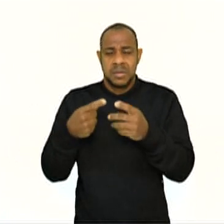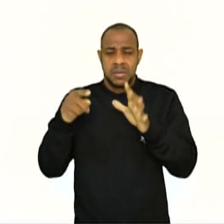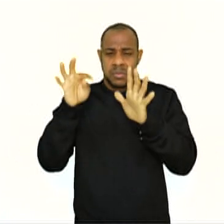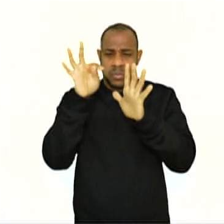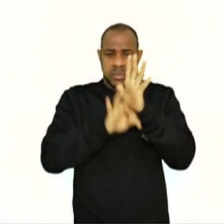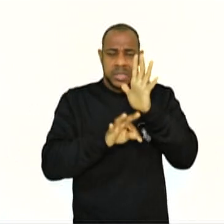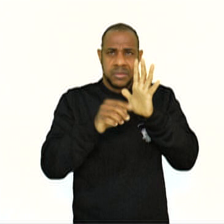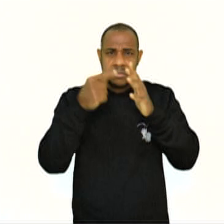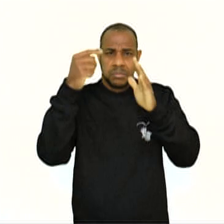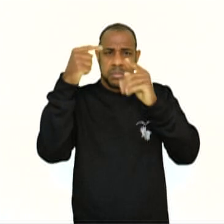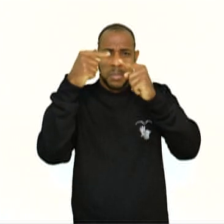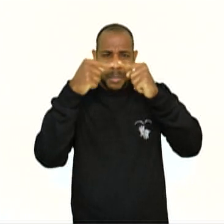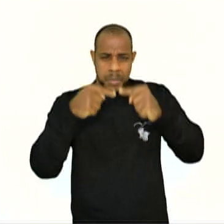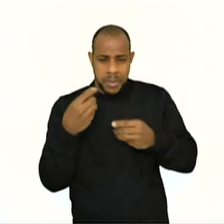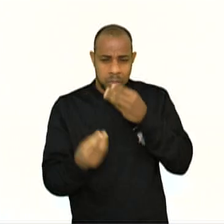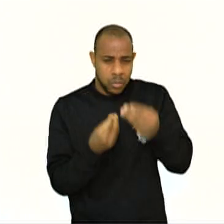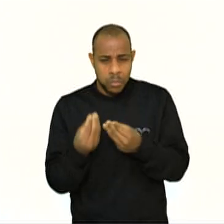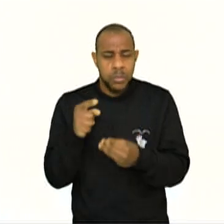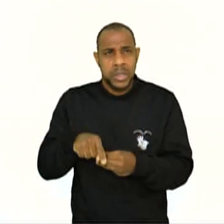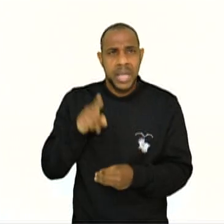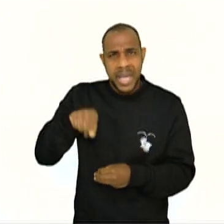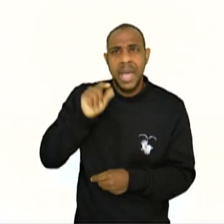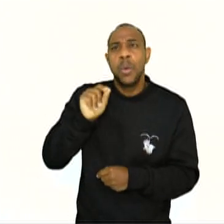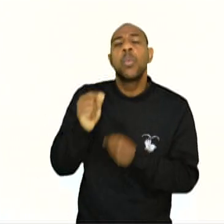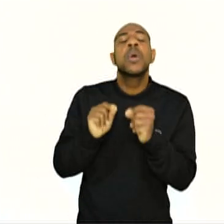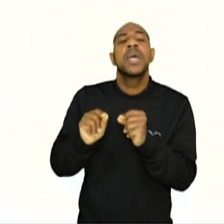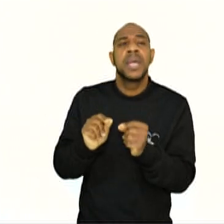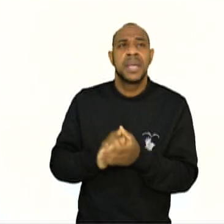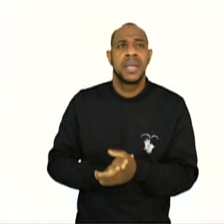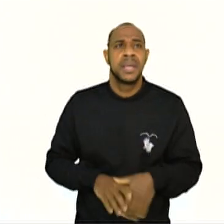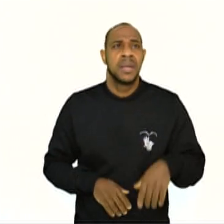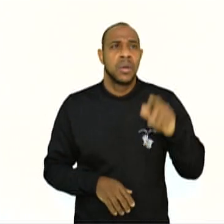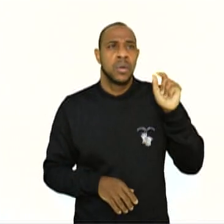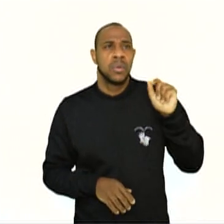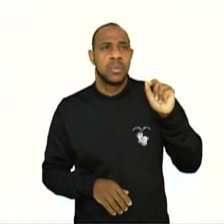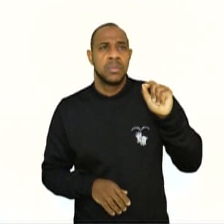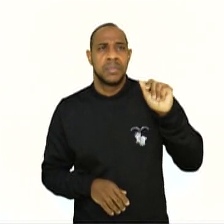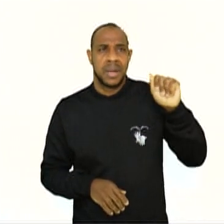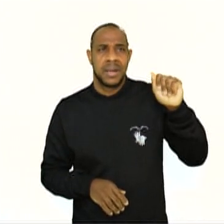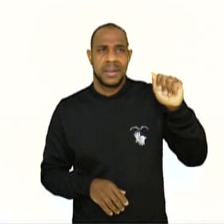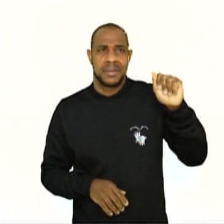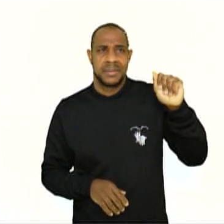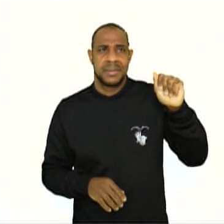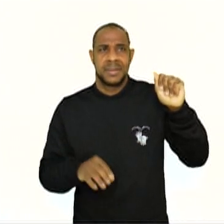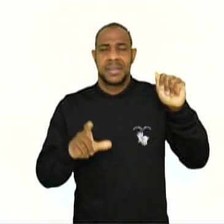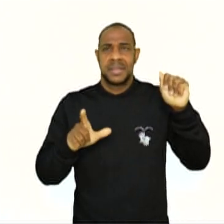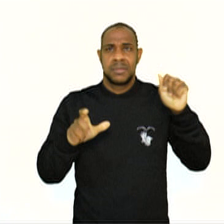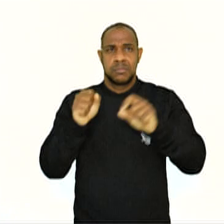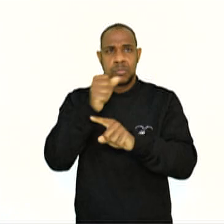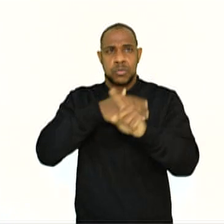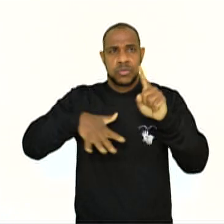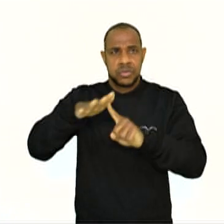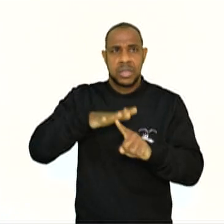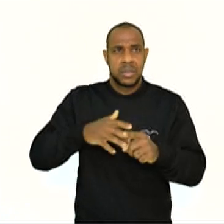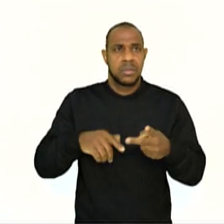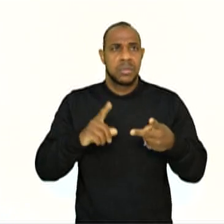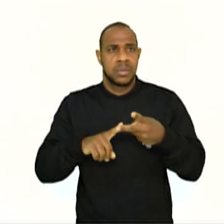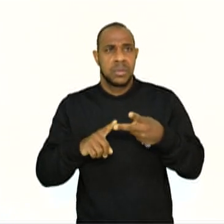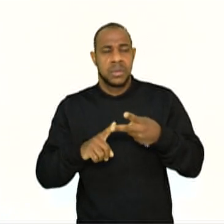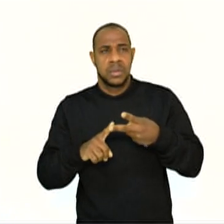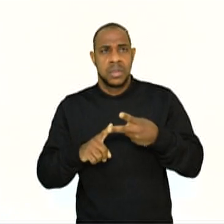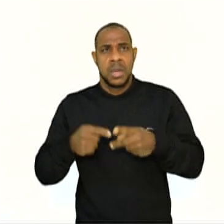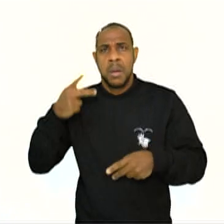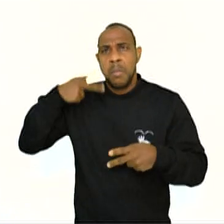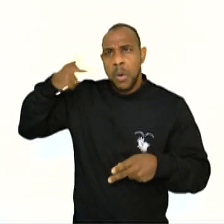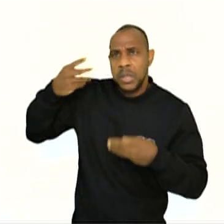é um ou uma. Letra A, legado social. B, patrimônio político. C, produto